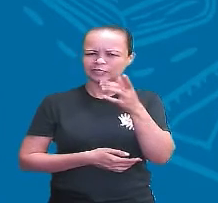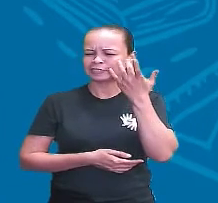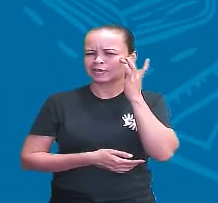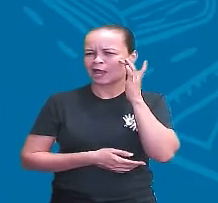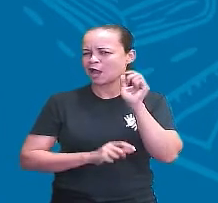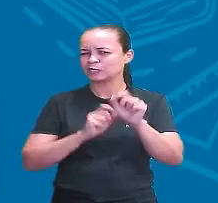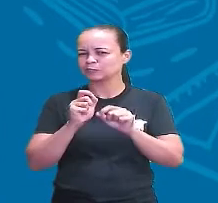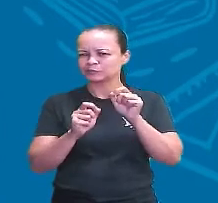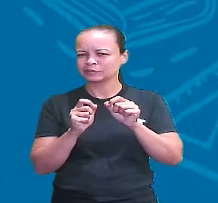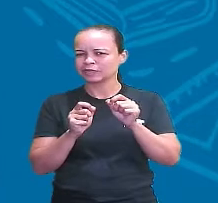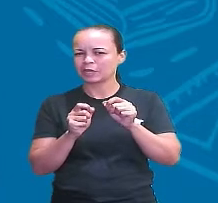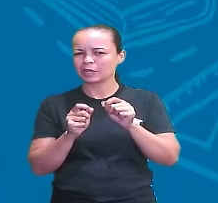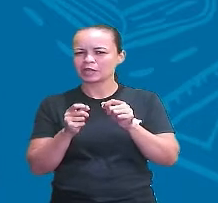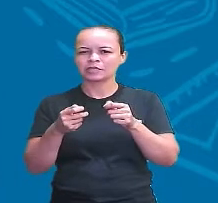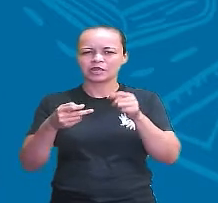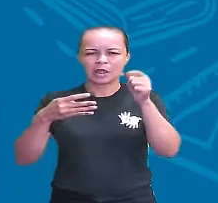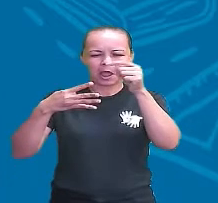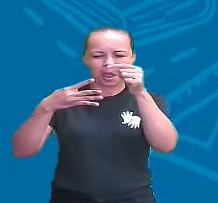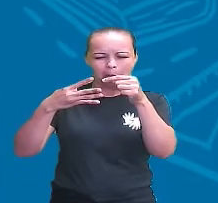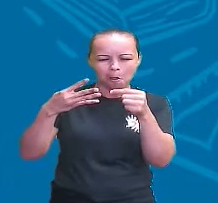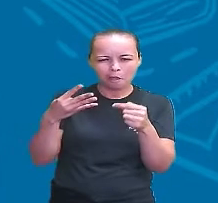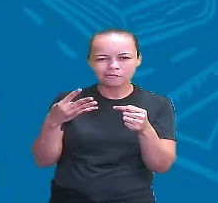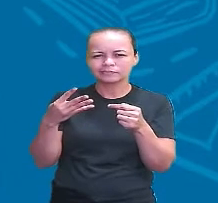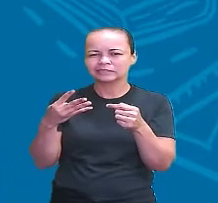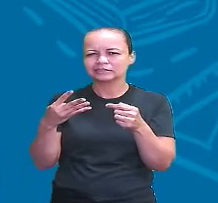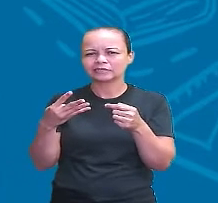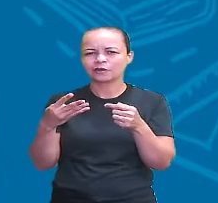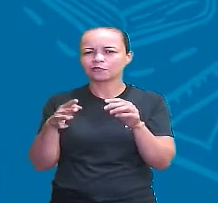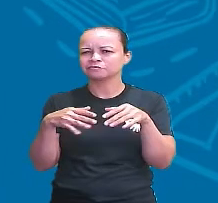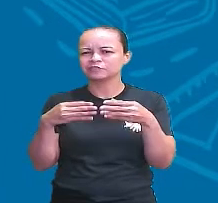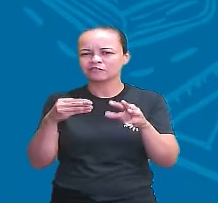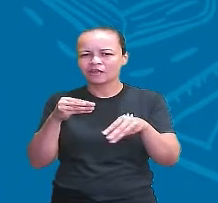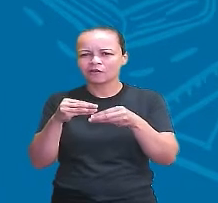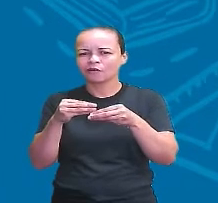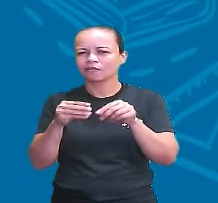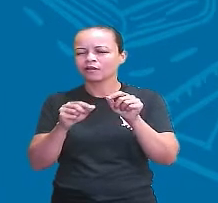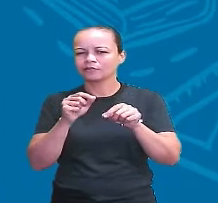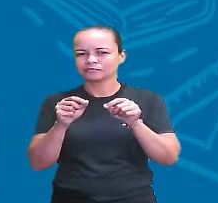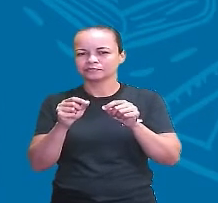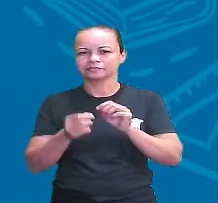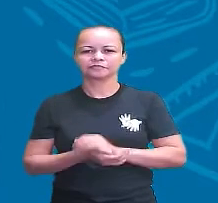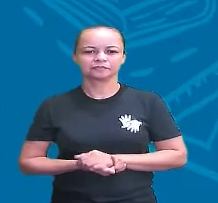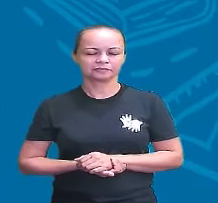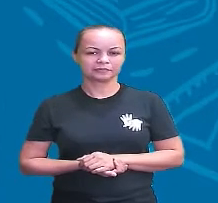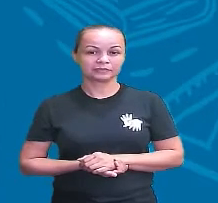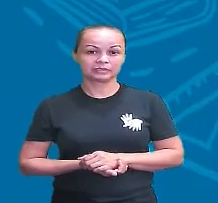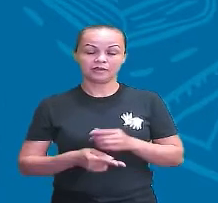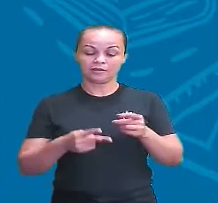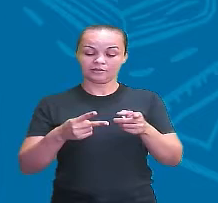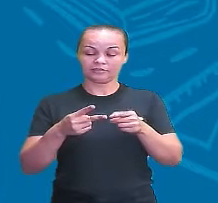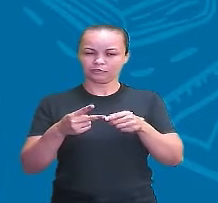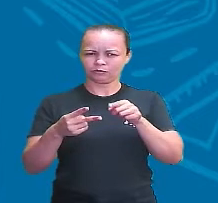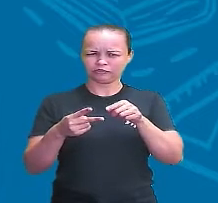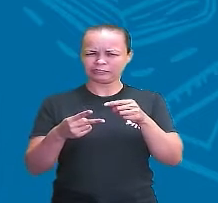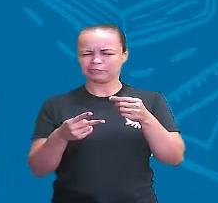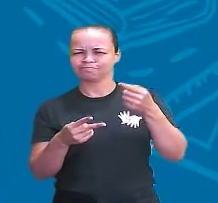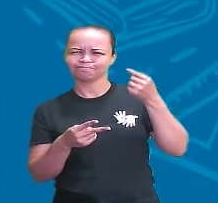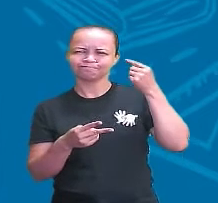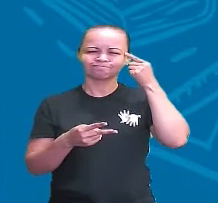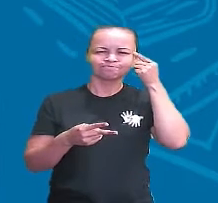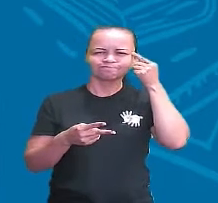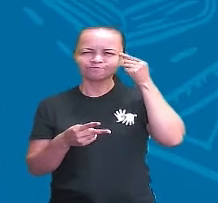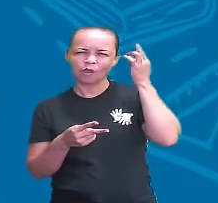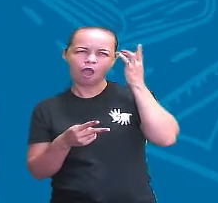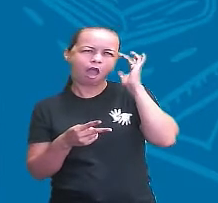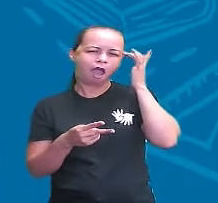aí qual seria a opção que a gente vai colocar? A segunda é aquela coisa que você não tem certeza, não é a ideia